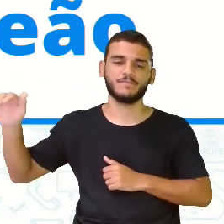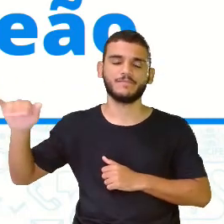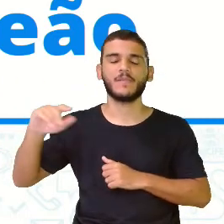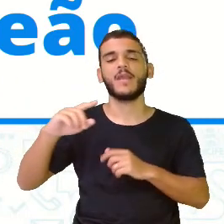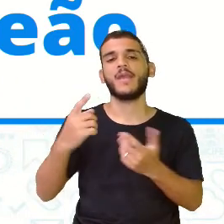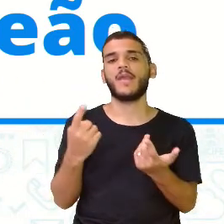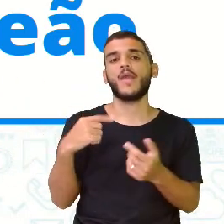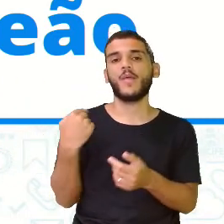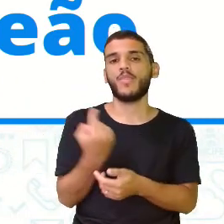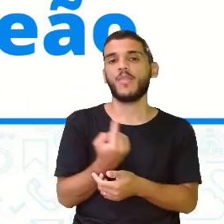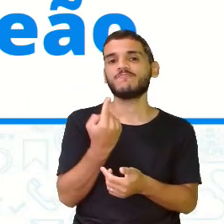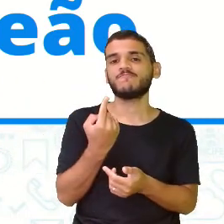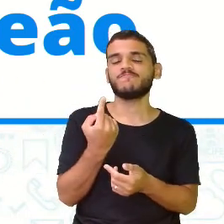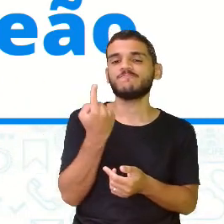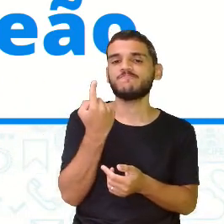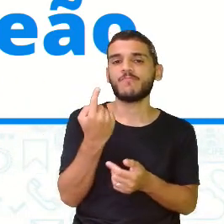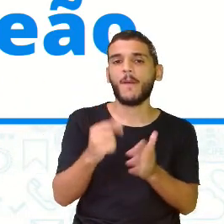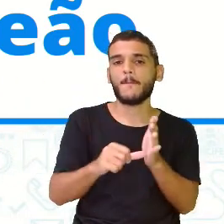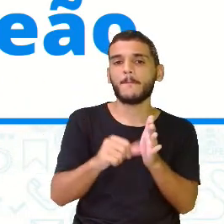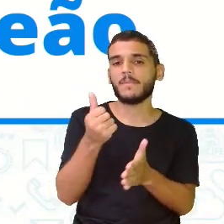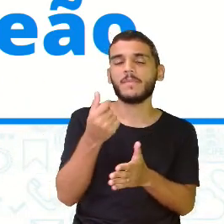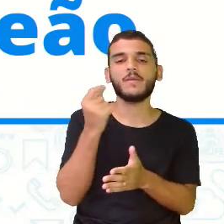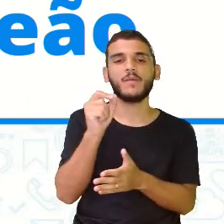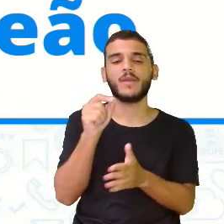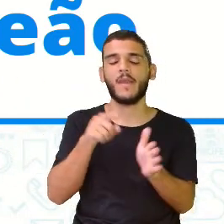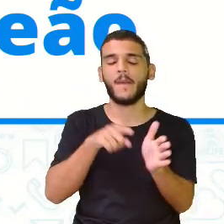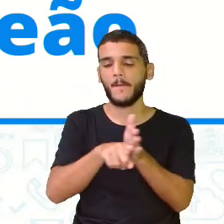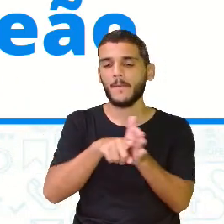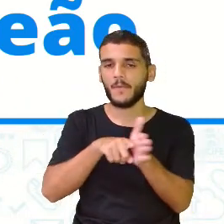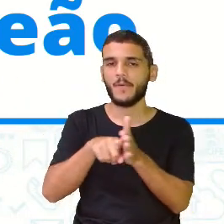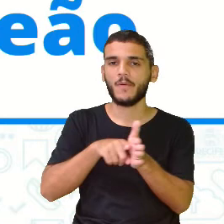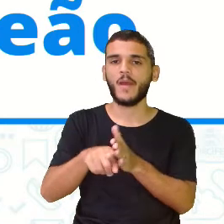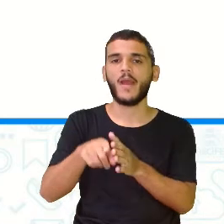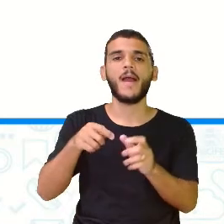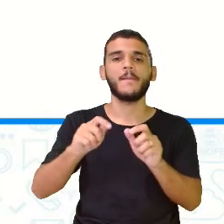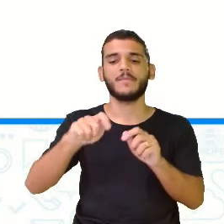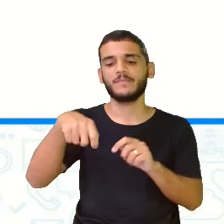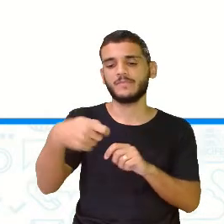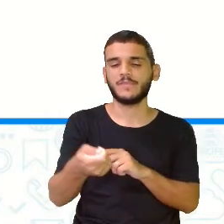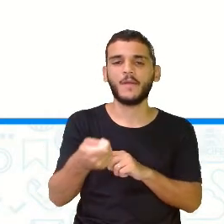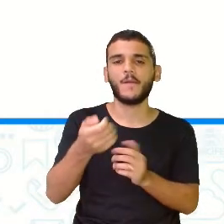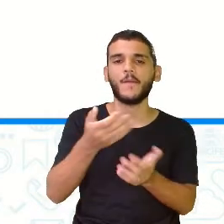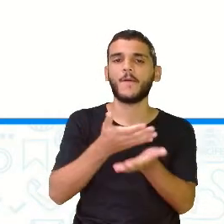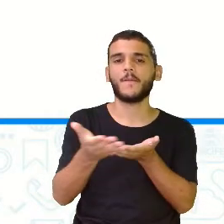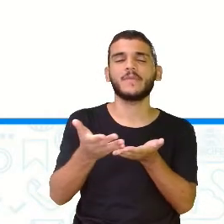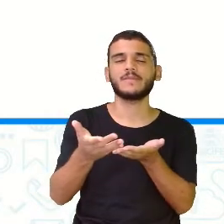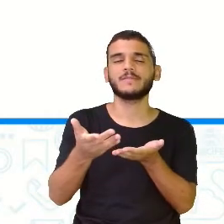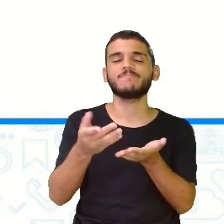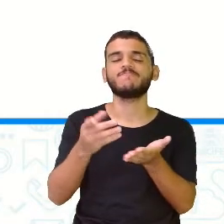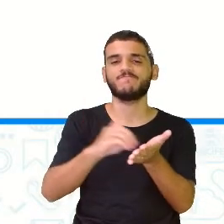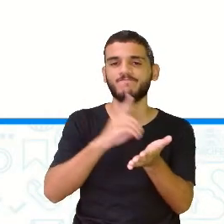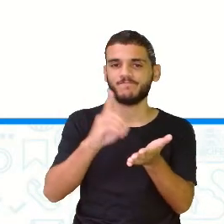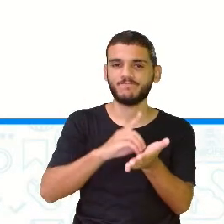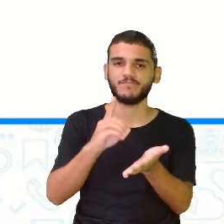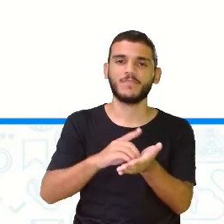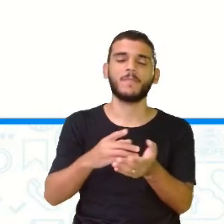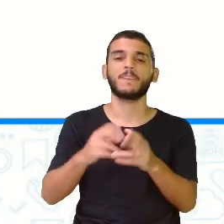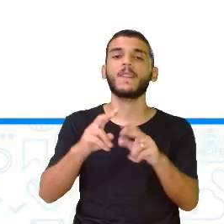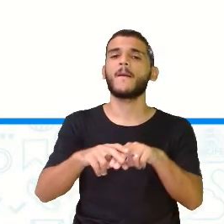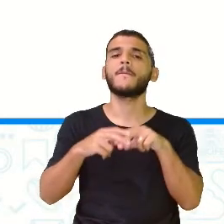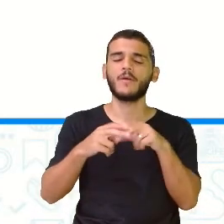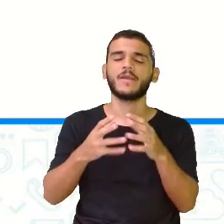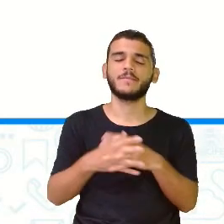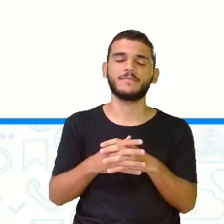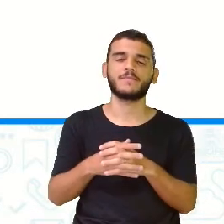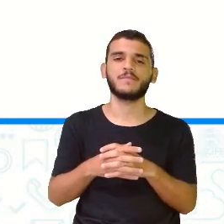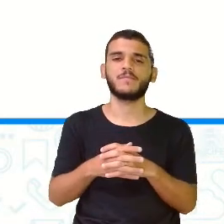primeiro procurar a palavra que inicia com a letra que aparece primeiro no dicionário. Porque,